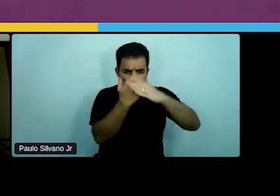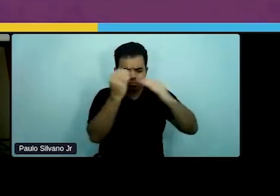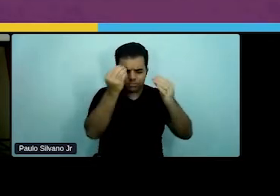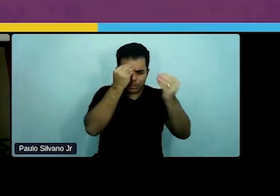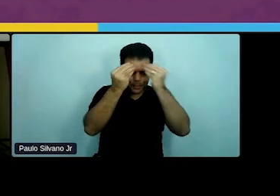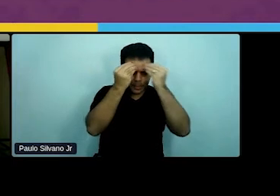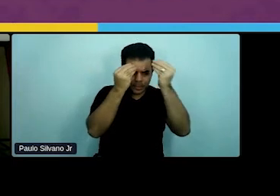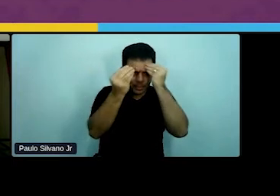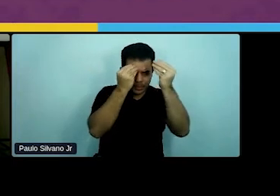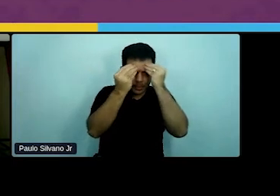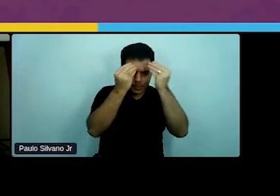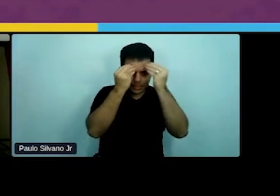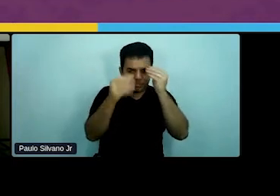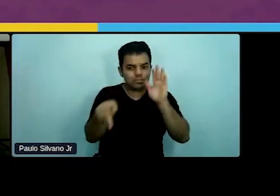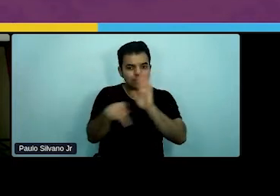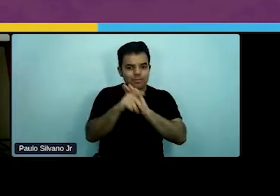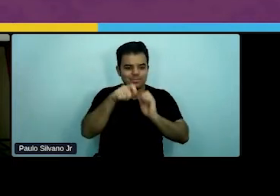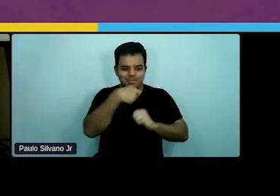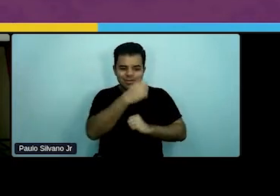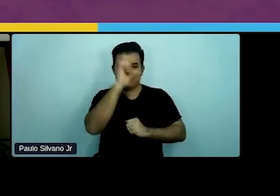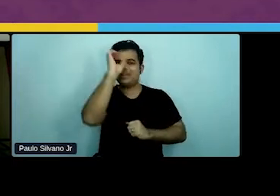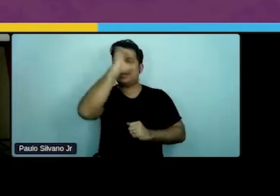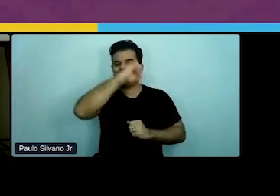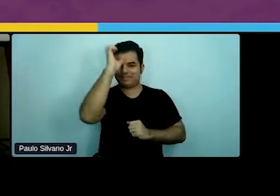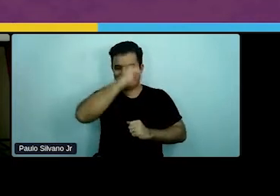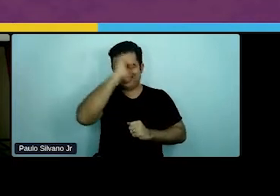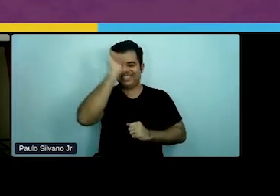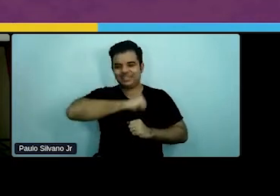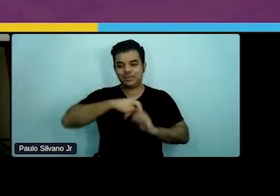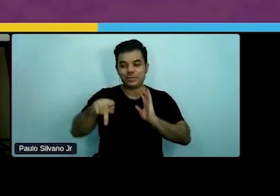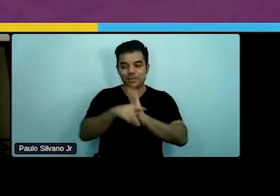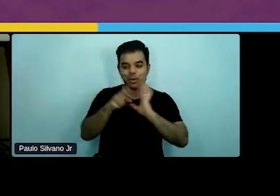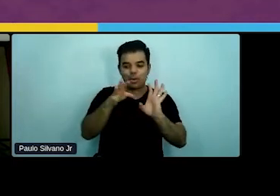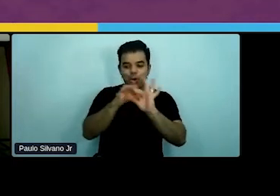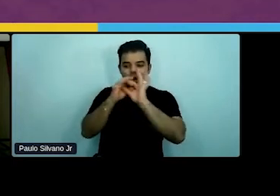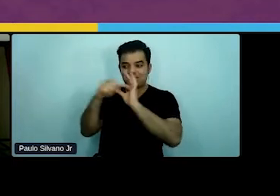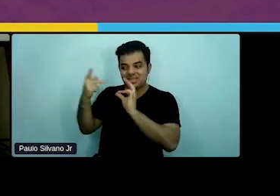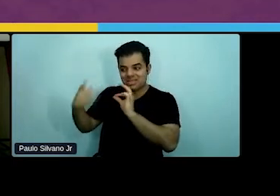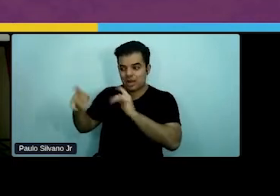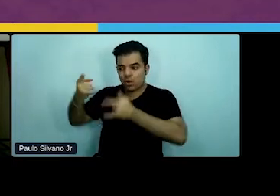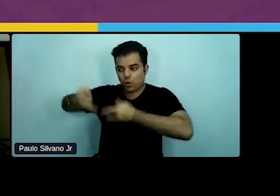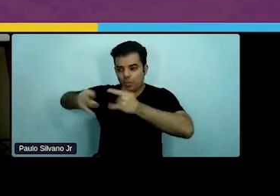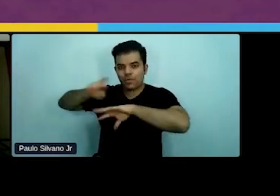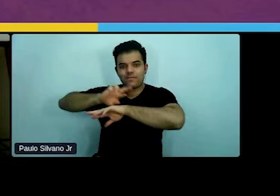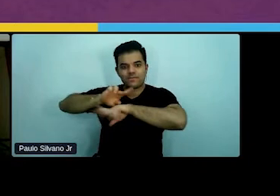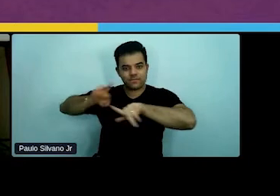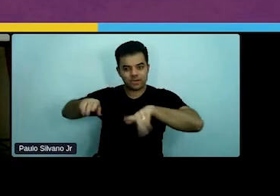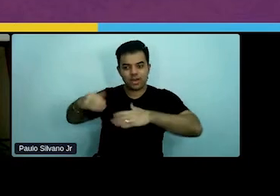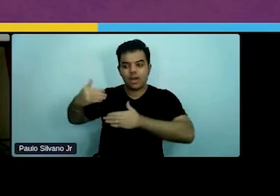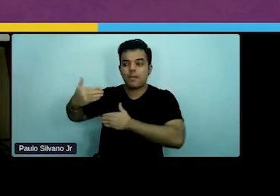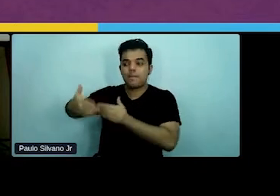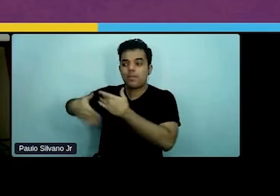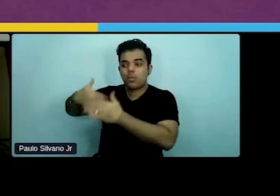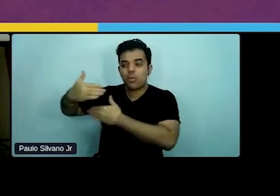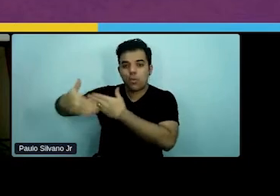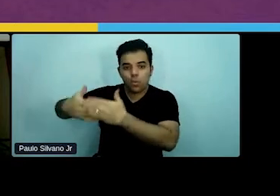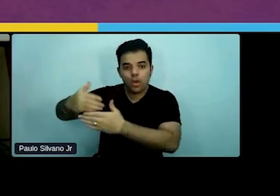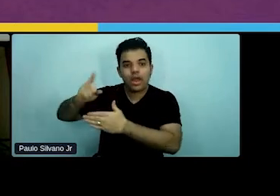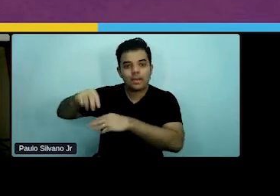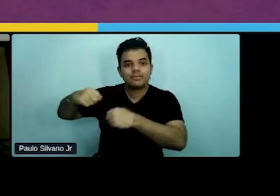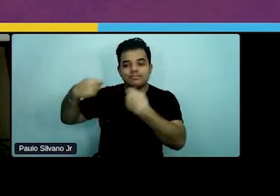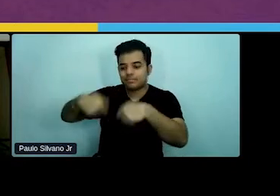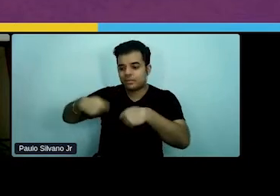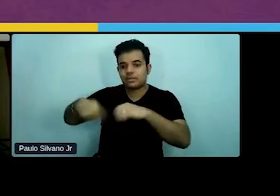isso aí caracterizaria, né, o aprendizado, né? No contexto de máquina, tá? Esse processo ele é realizado aí através de